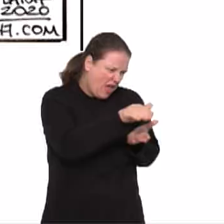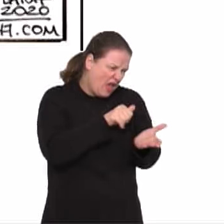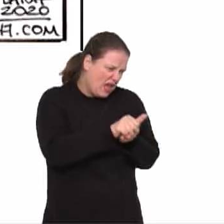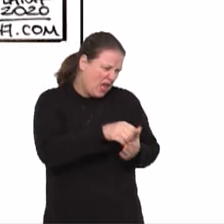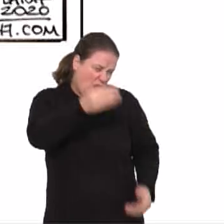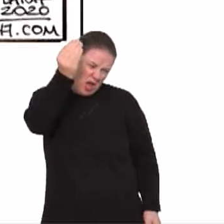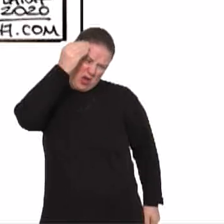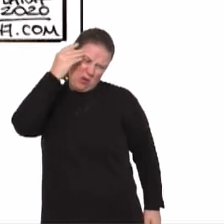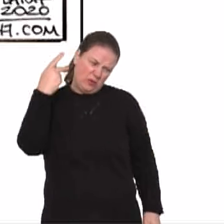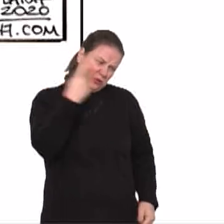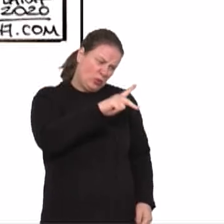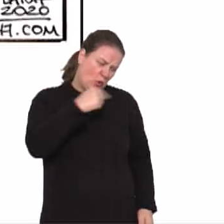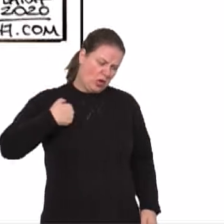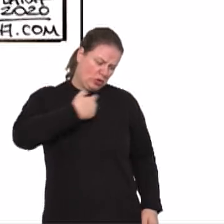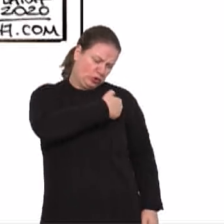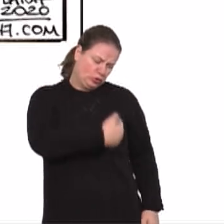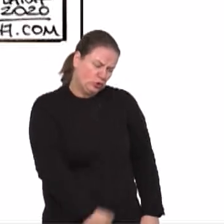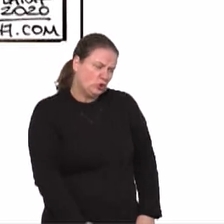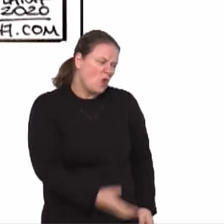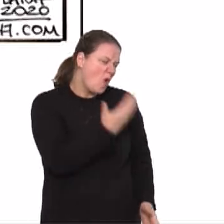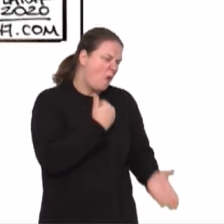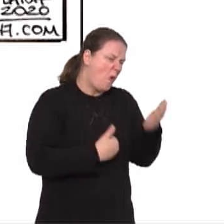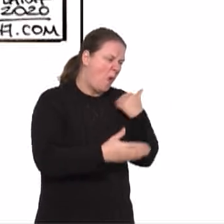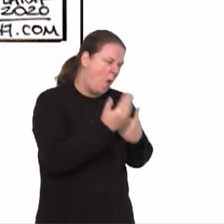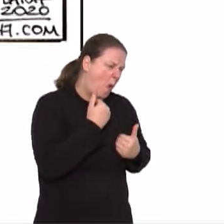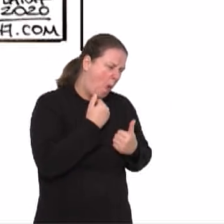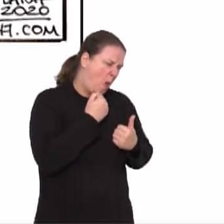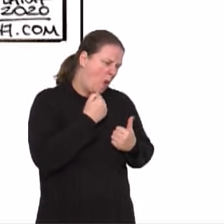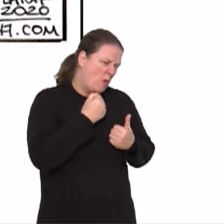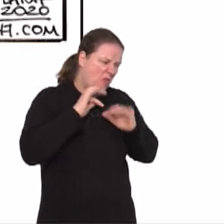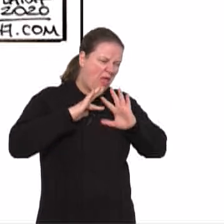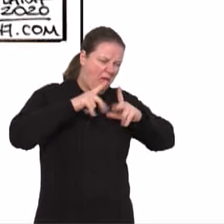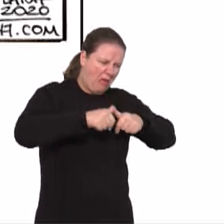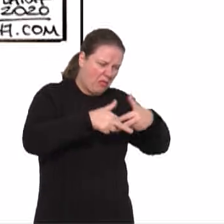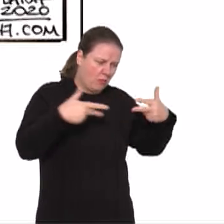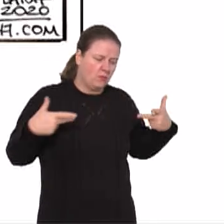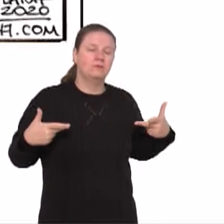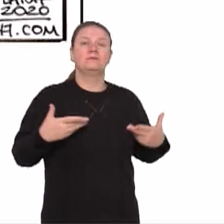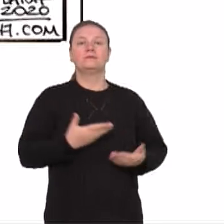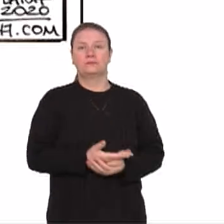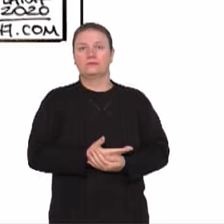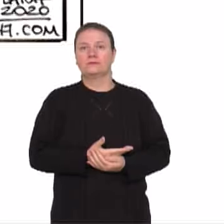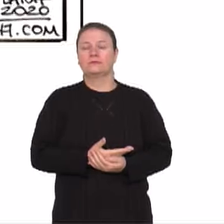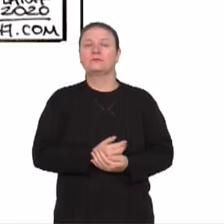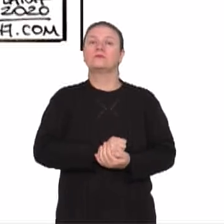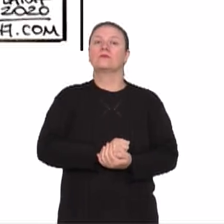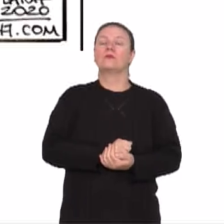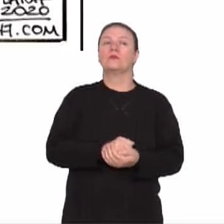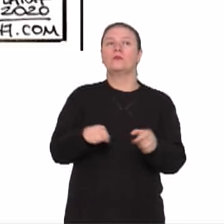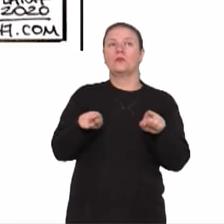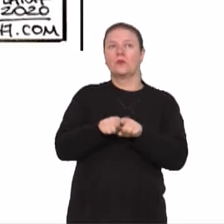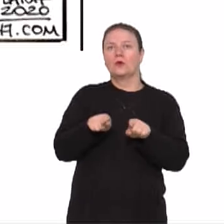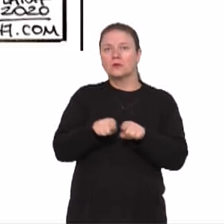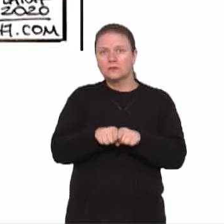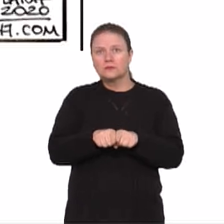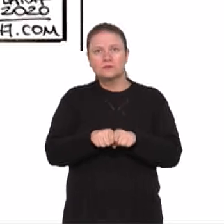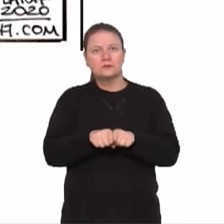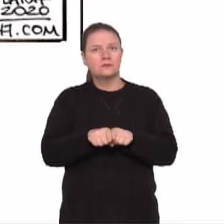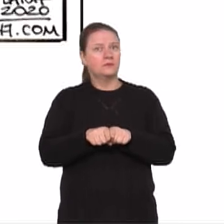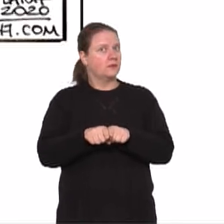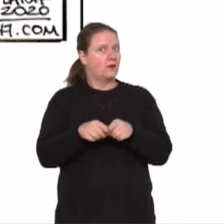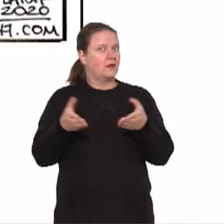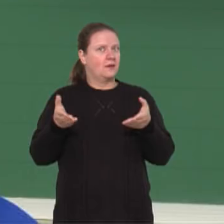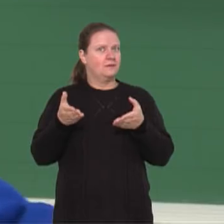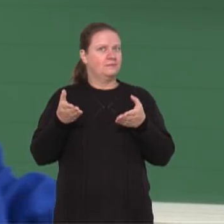é da China, comedores de morcego. E embaixo a indicação, né, da pessoa que elaborou aí essa